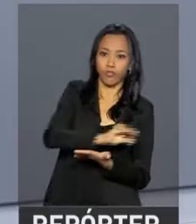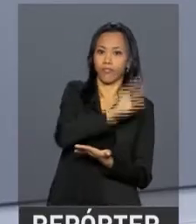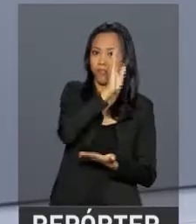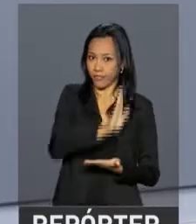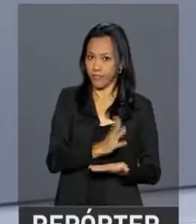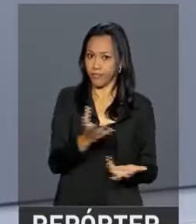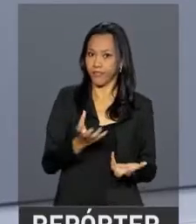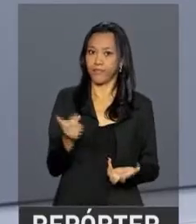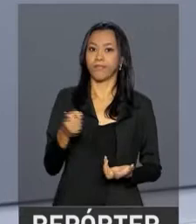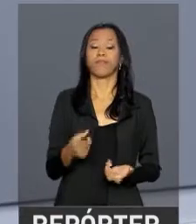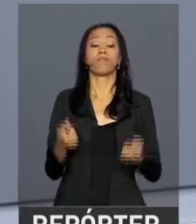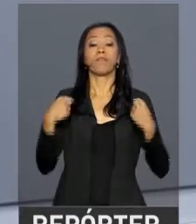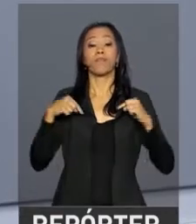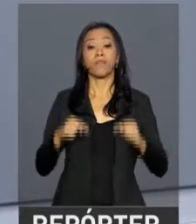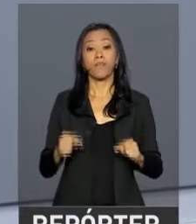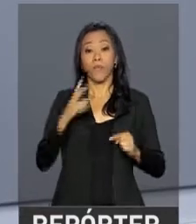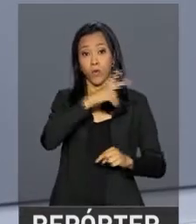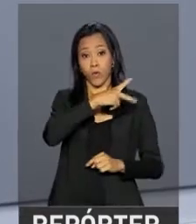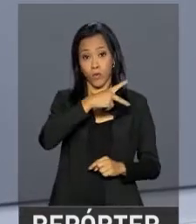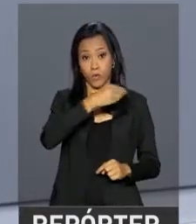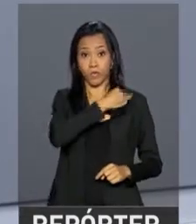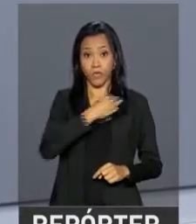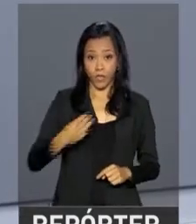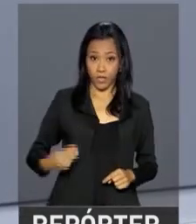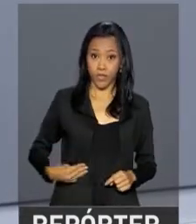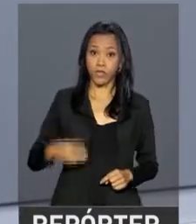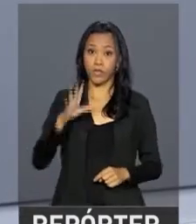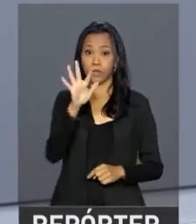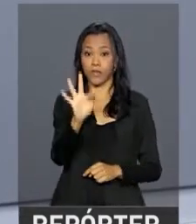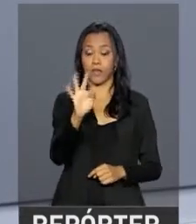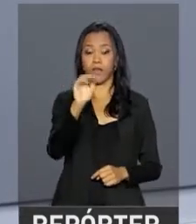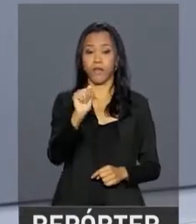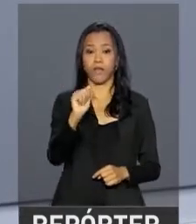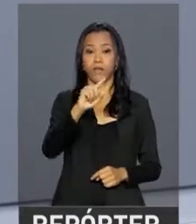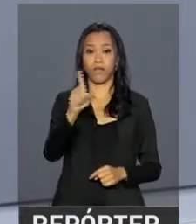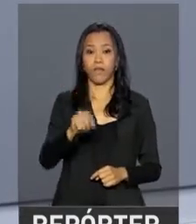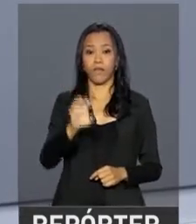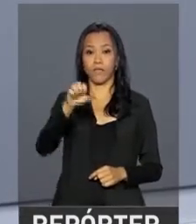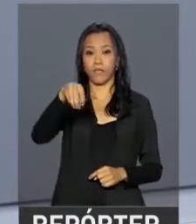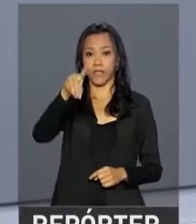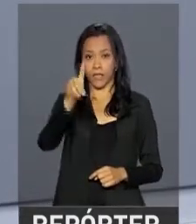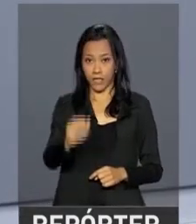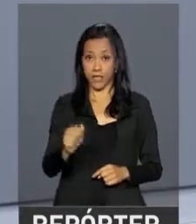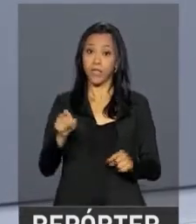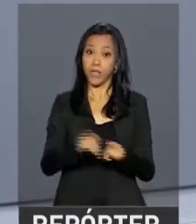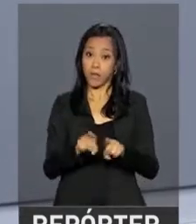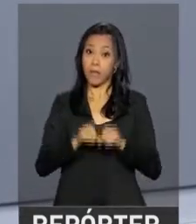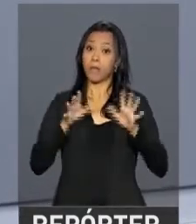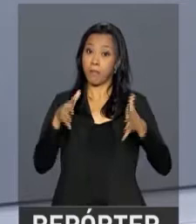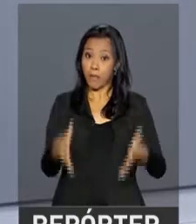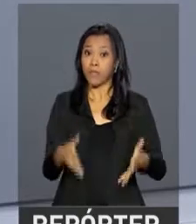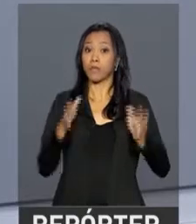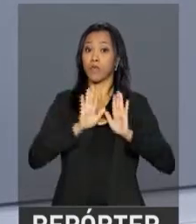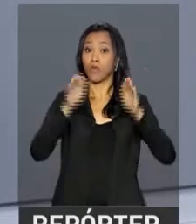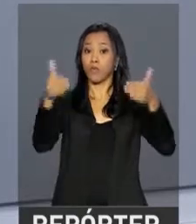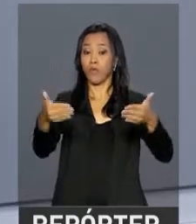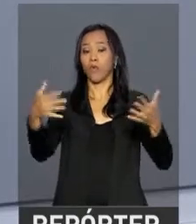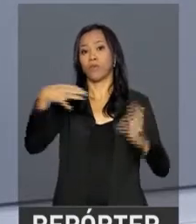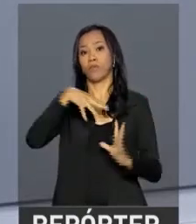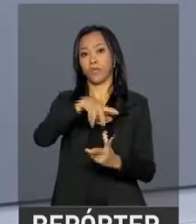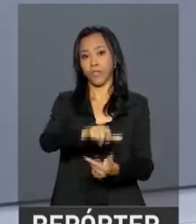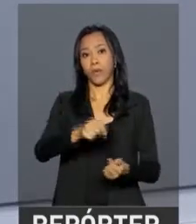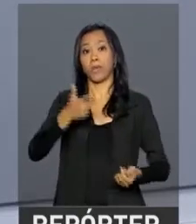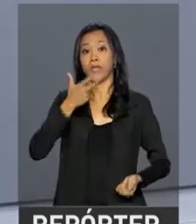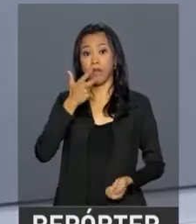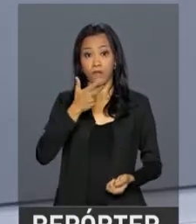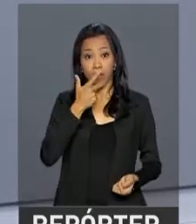O ministro da Fazenda, Henrique Meirelles, que também participou do fórum em Davos, também participou. De lá, ele falou com exclusividade para o